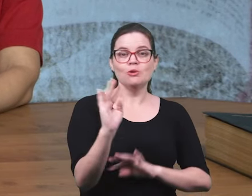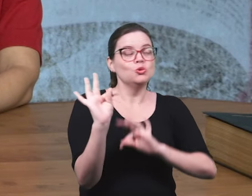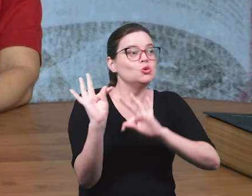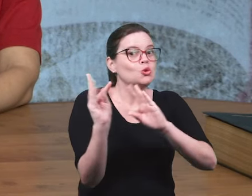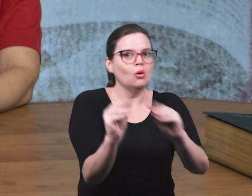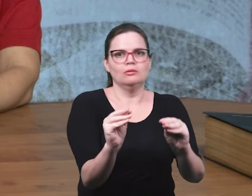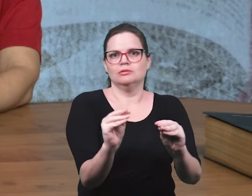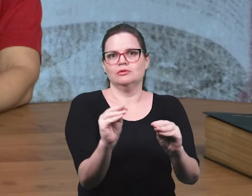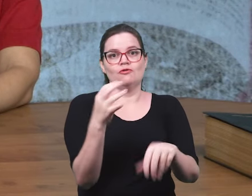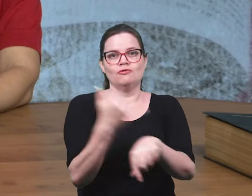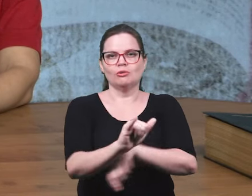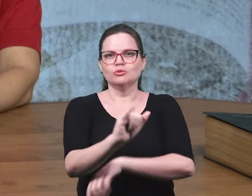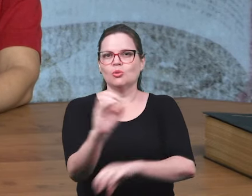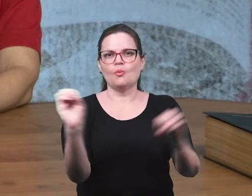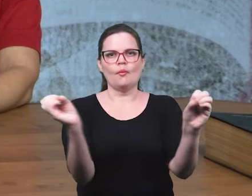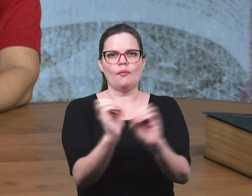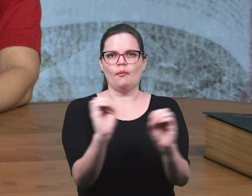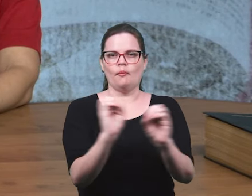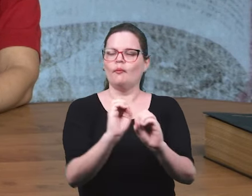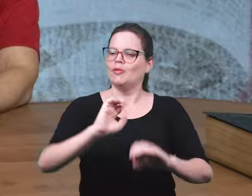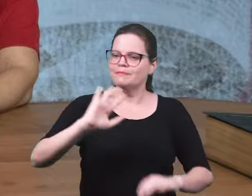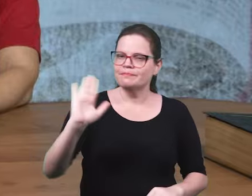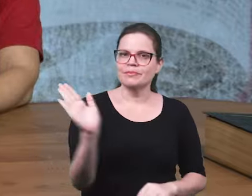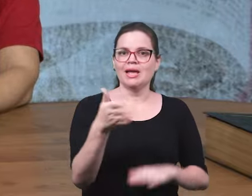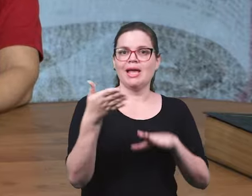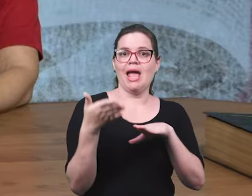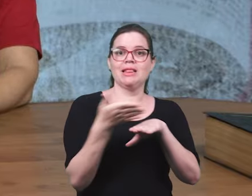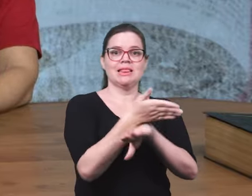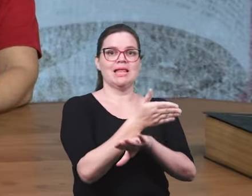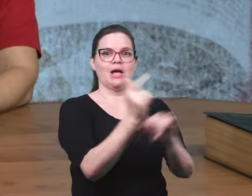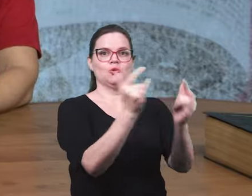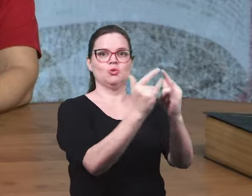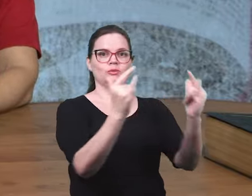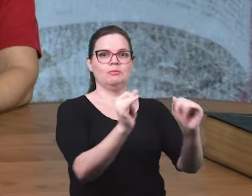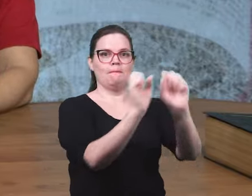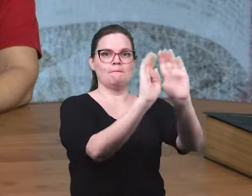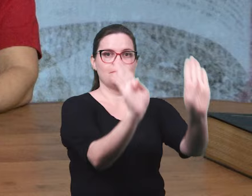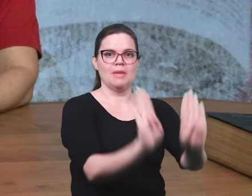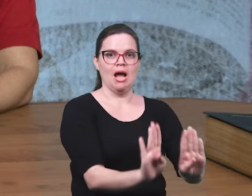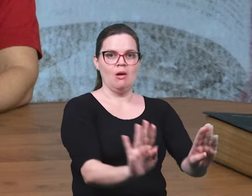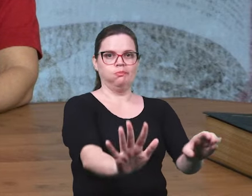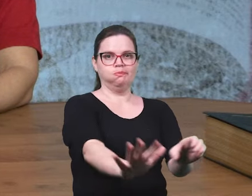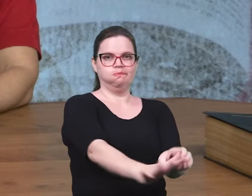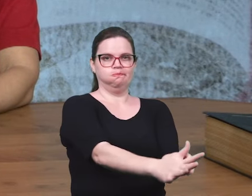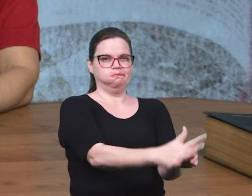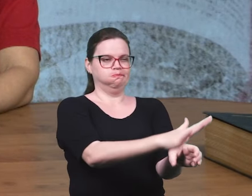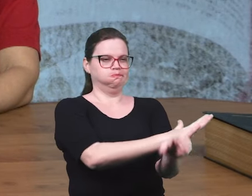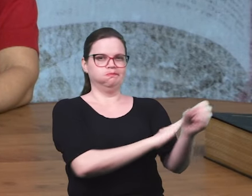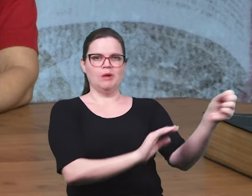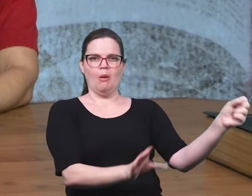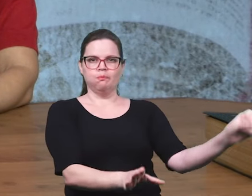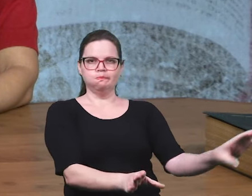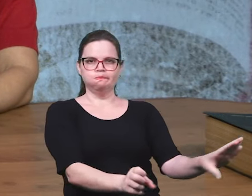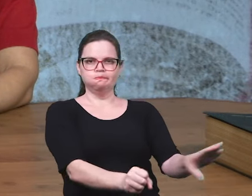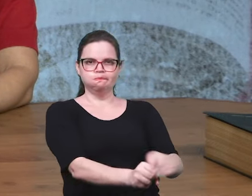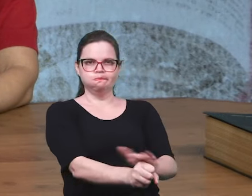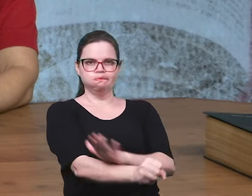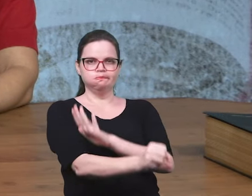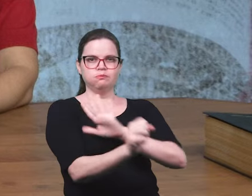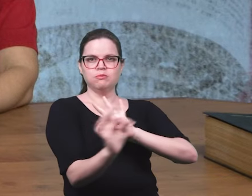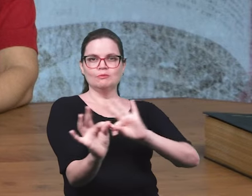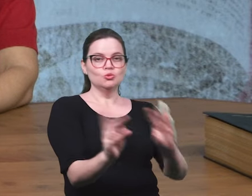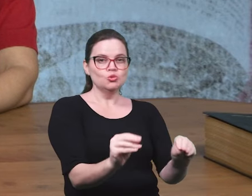viesse. E entraram na casa de Baal, e encheu-se a casa de Baal de um lado ao outro.